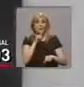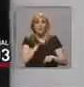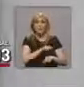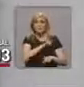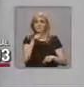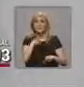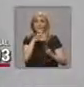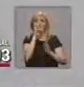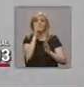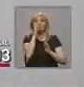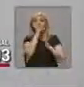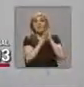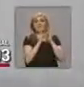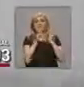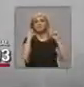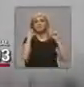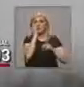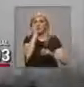na lista negra.